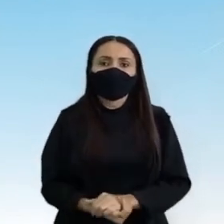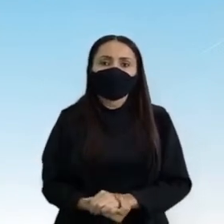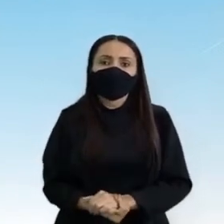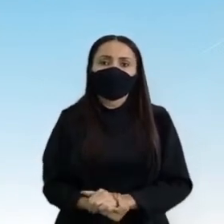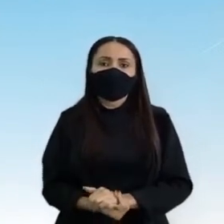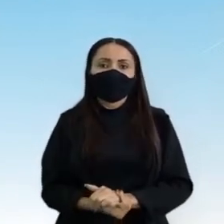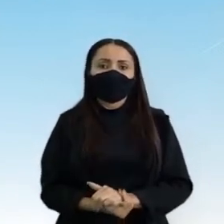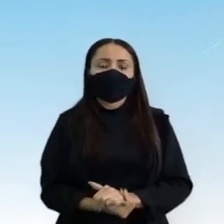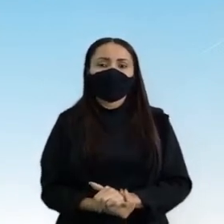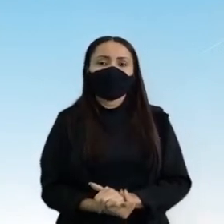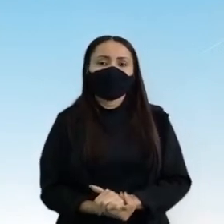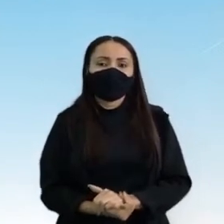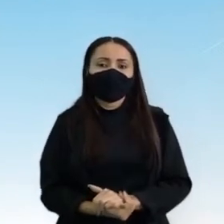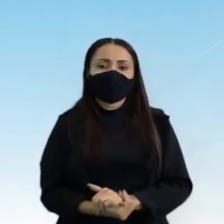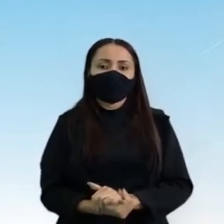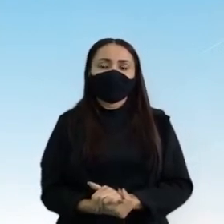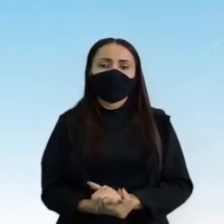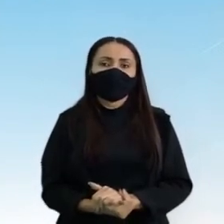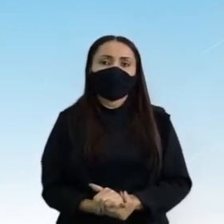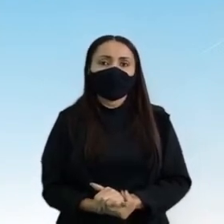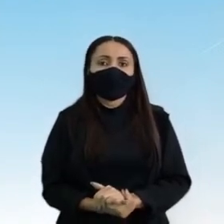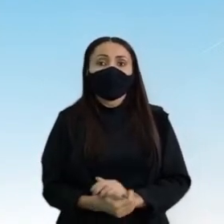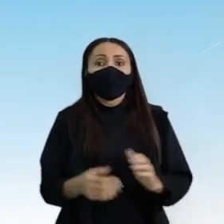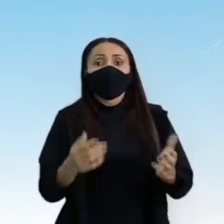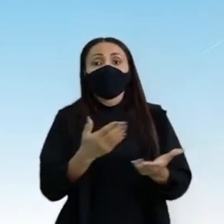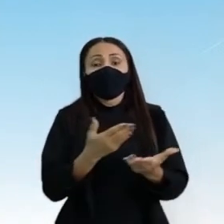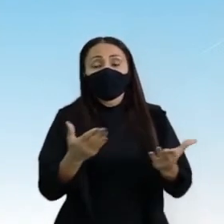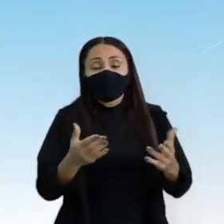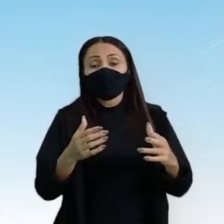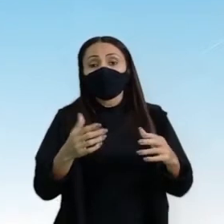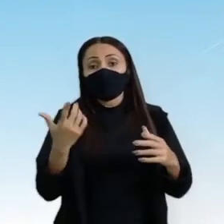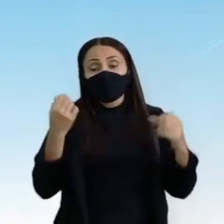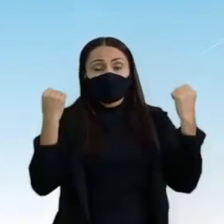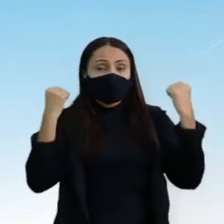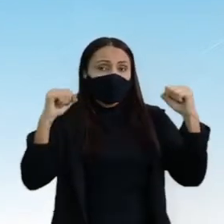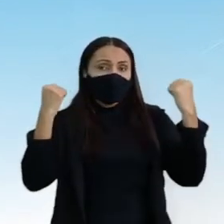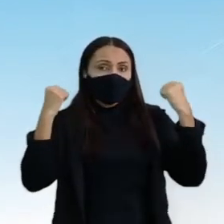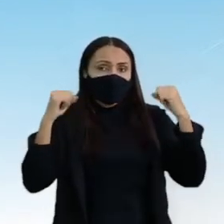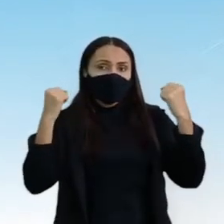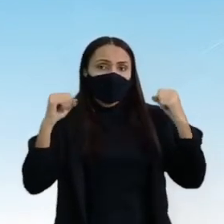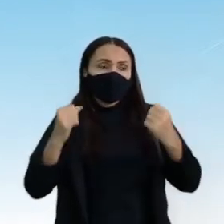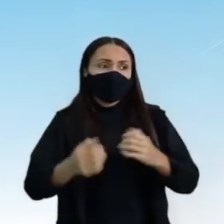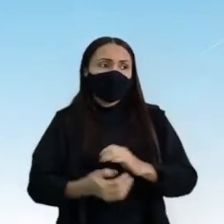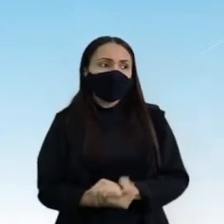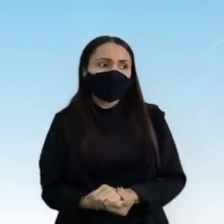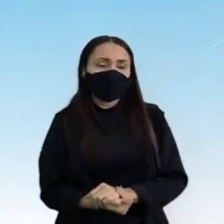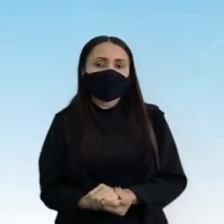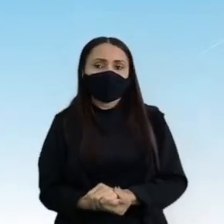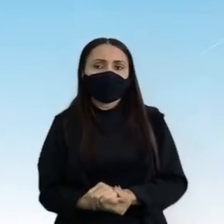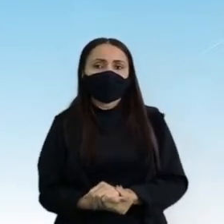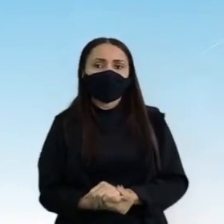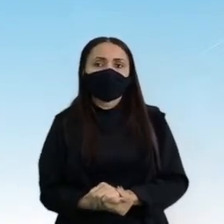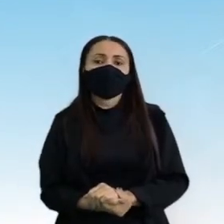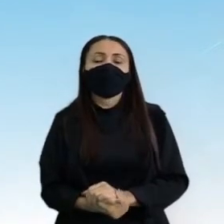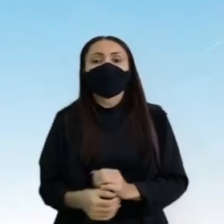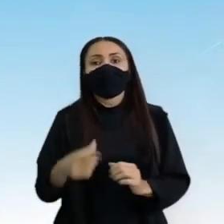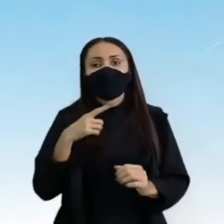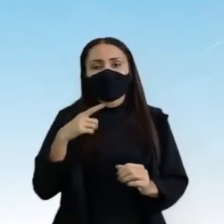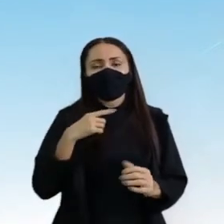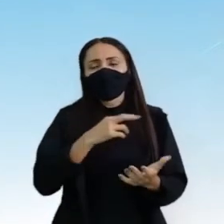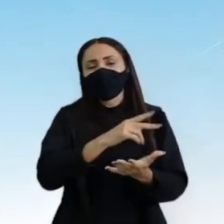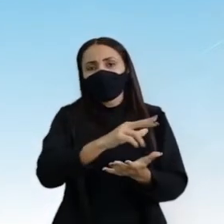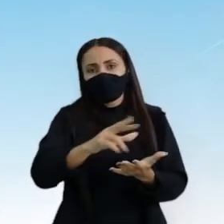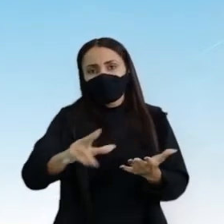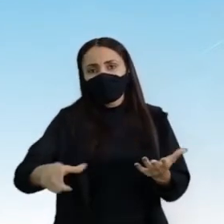de informações. Então, olha aí o efeito da atividade física a nível cerebral, né? E tem mais, tem